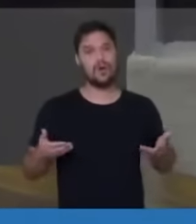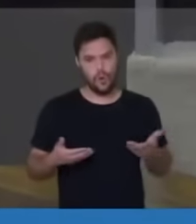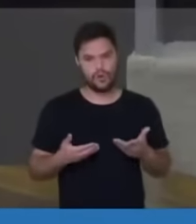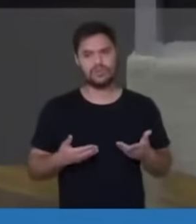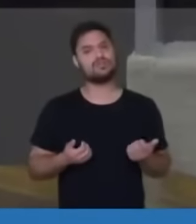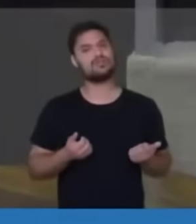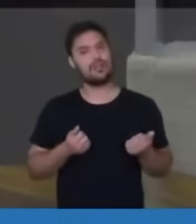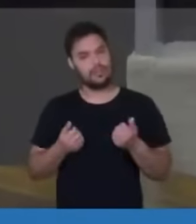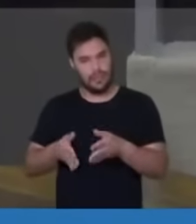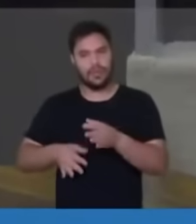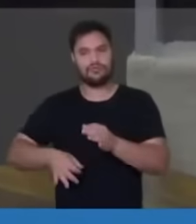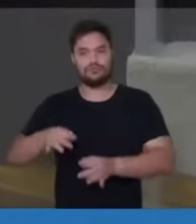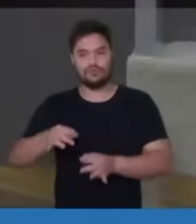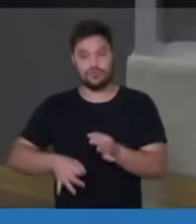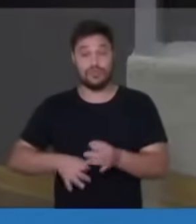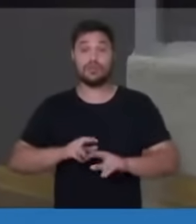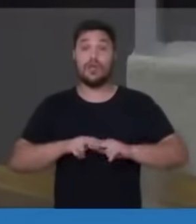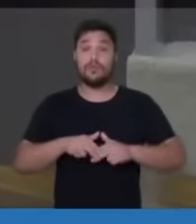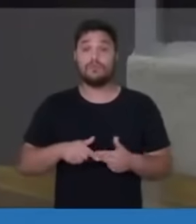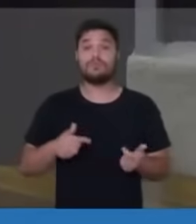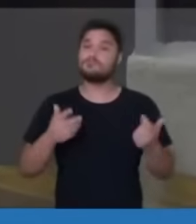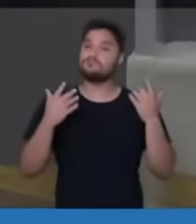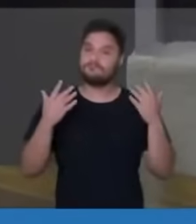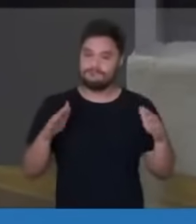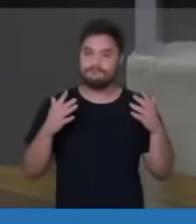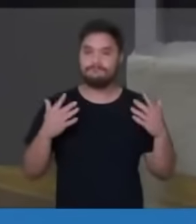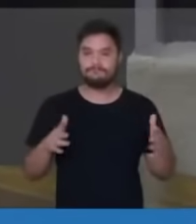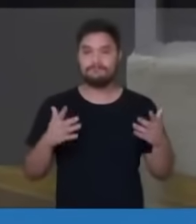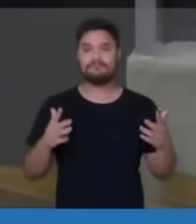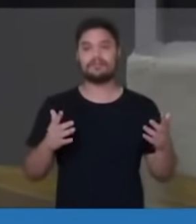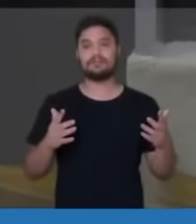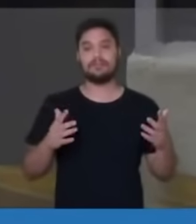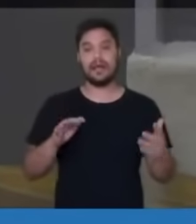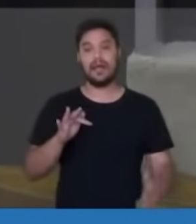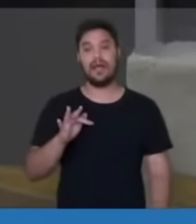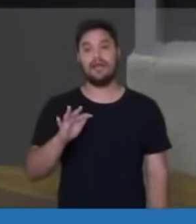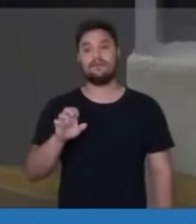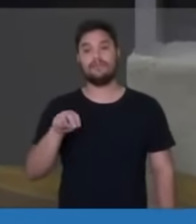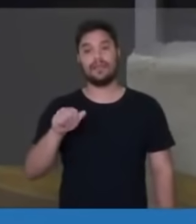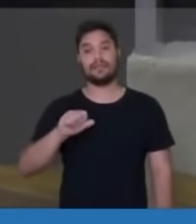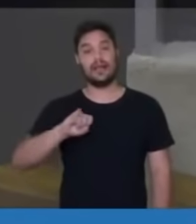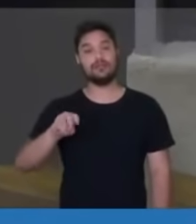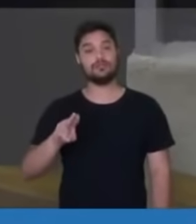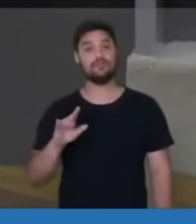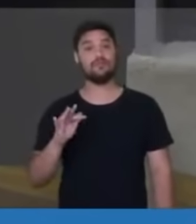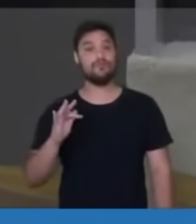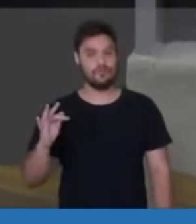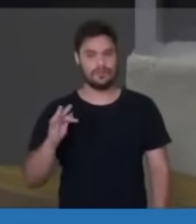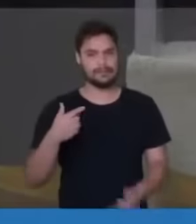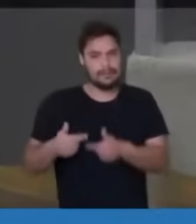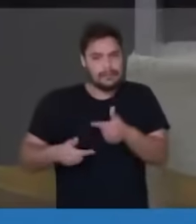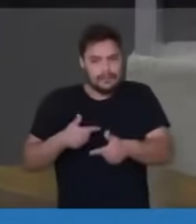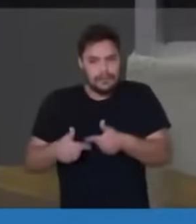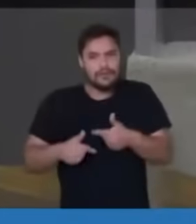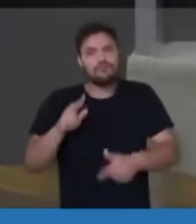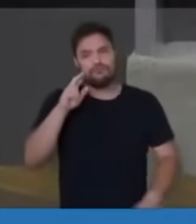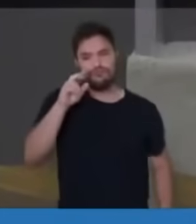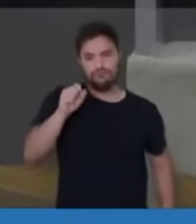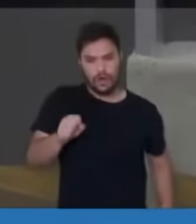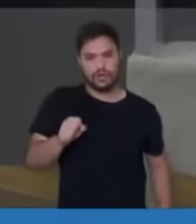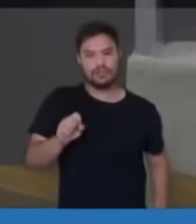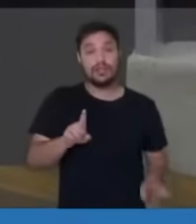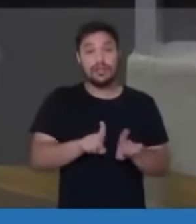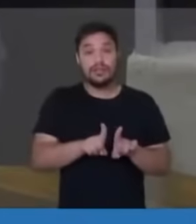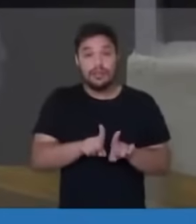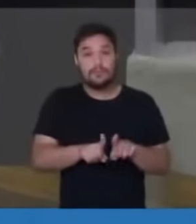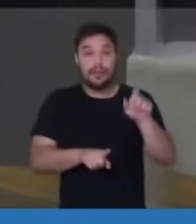justiça. Portanto, eu venho aqui para parabenizar a FENAJUF, que trabalhou de forma incansável. Parabenizar o